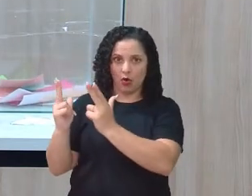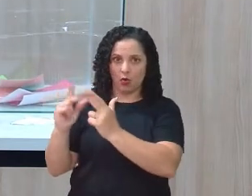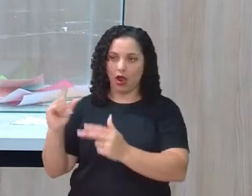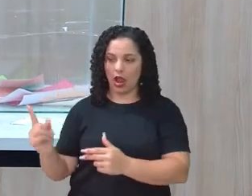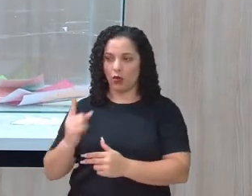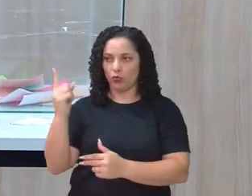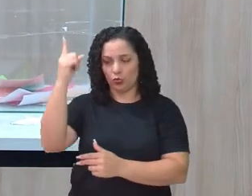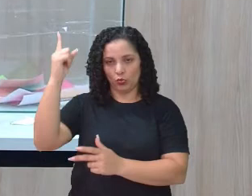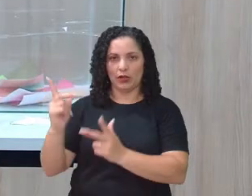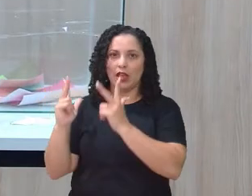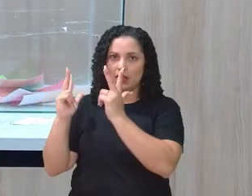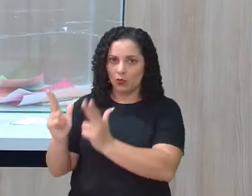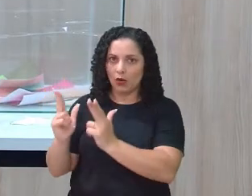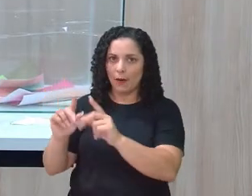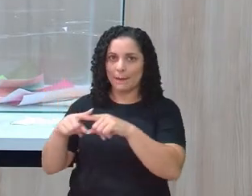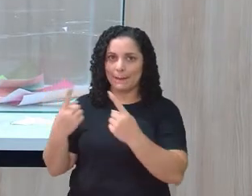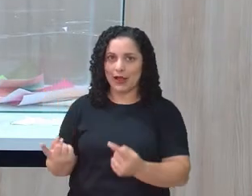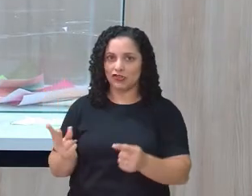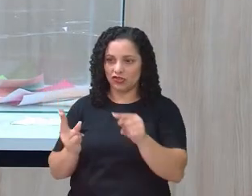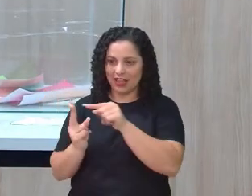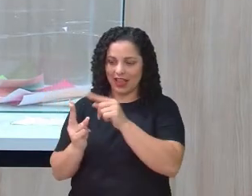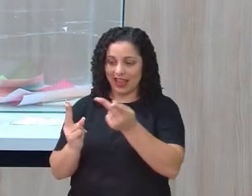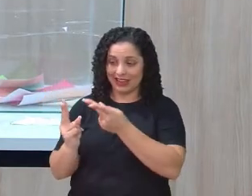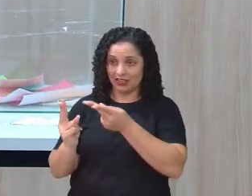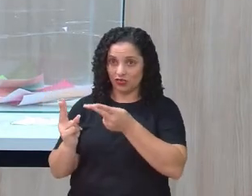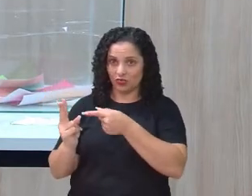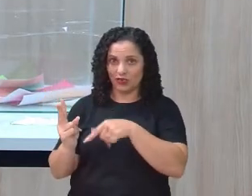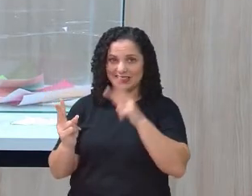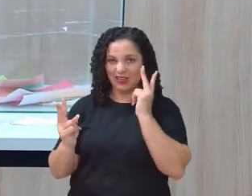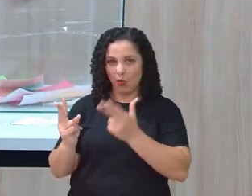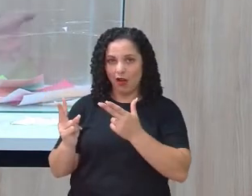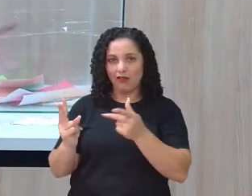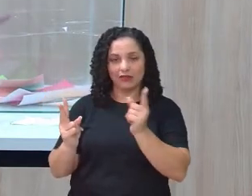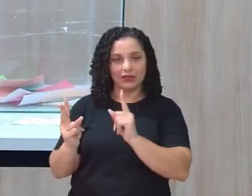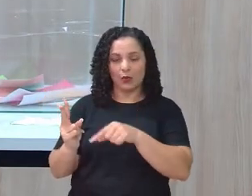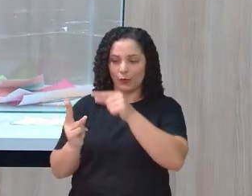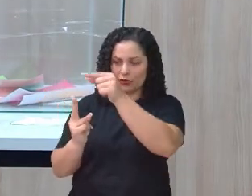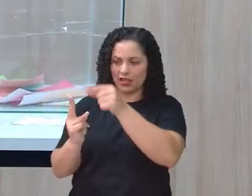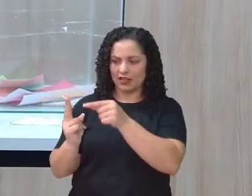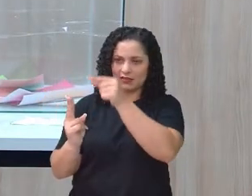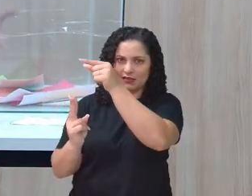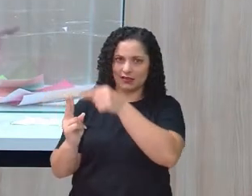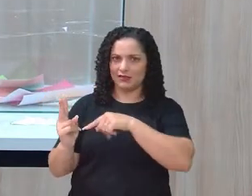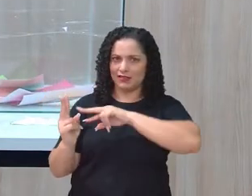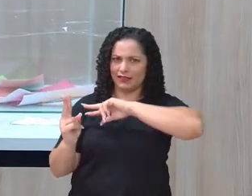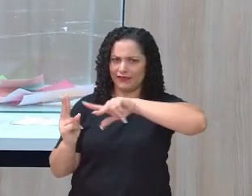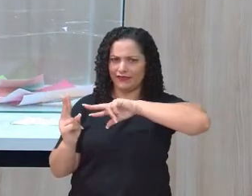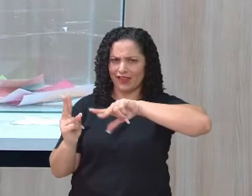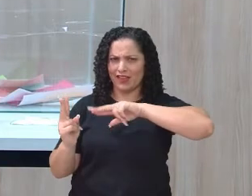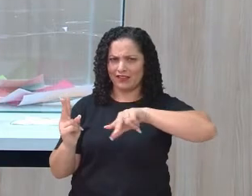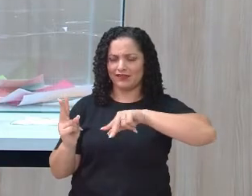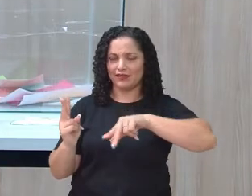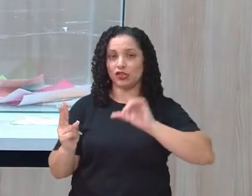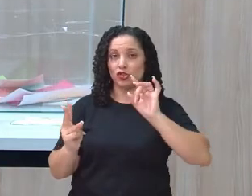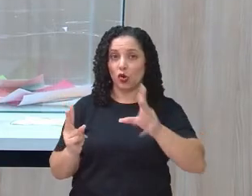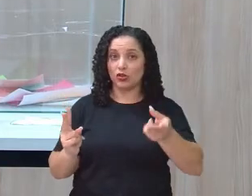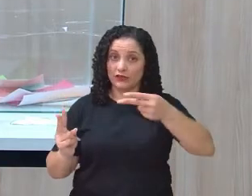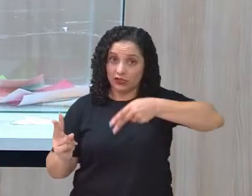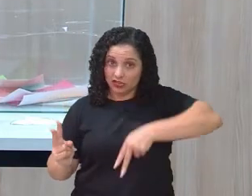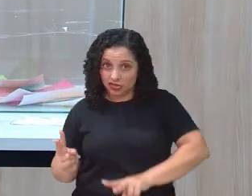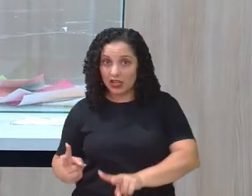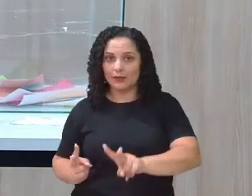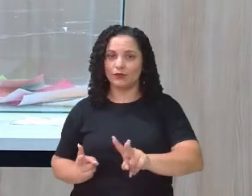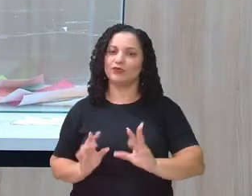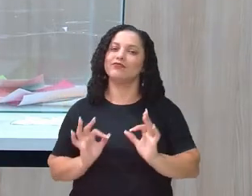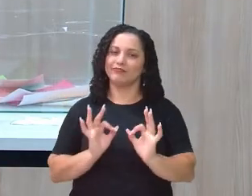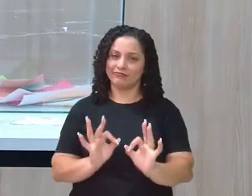são congruentes, mas elas não são iguais, porque uma pessoa é diferente da outra. Só se fosse aí gêmeos idênticos, certo?